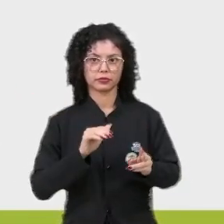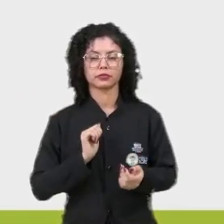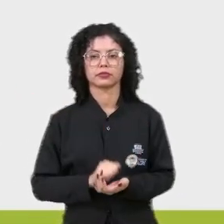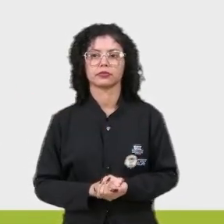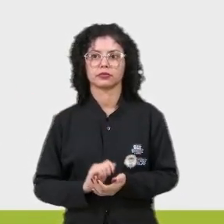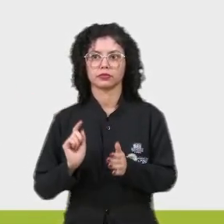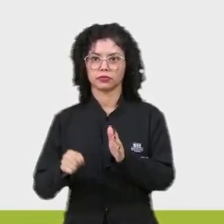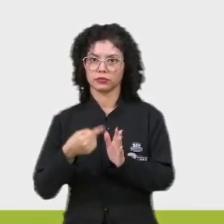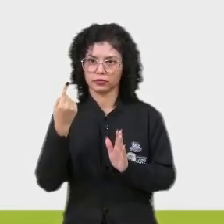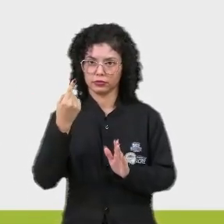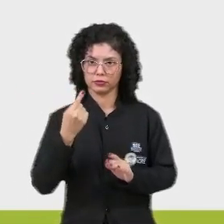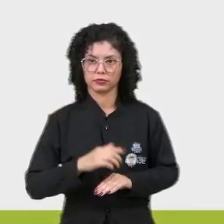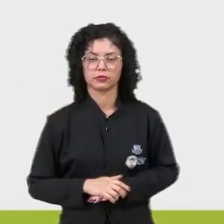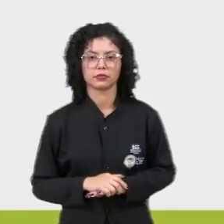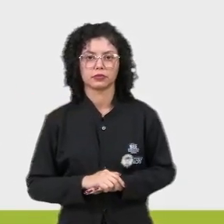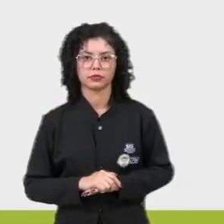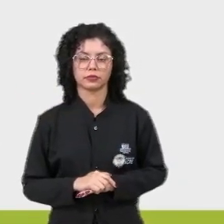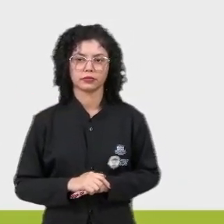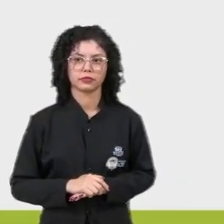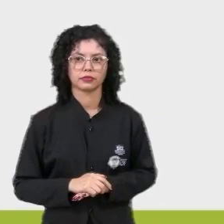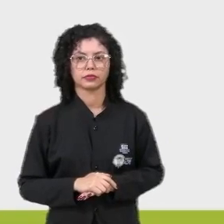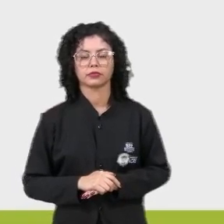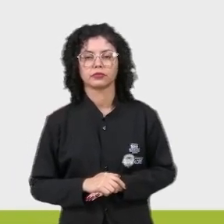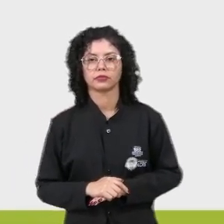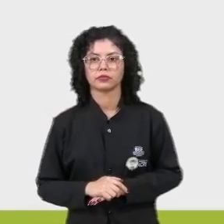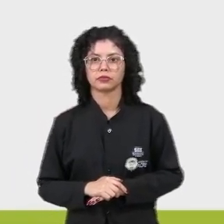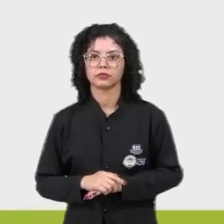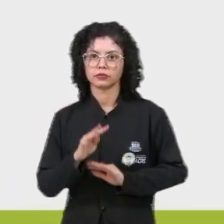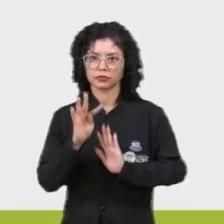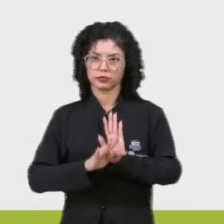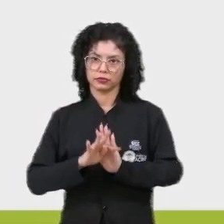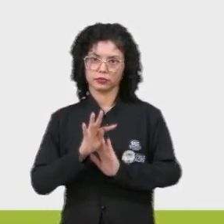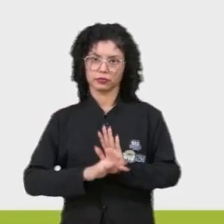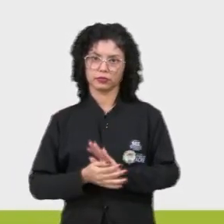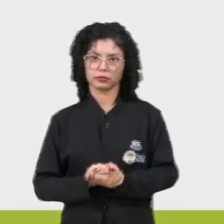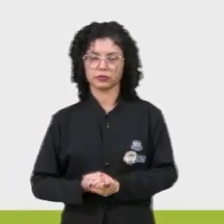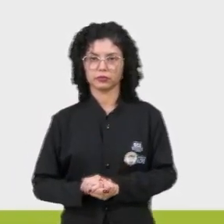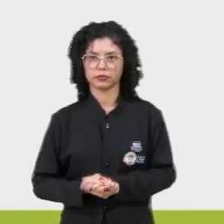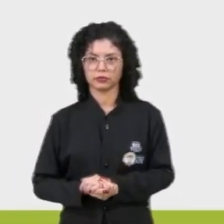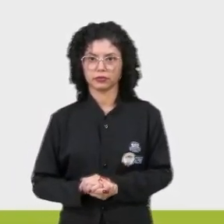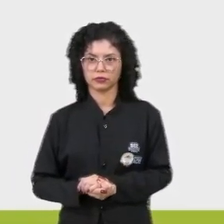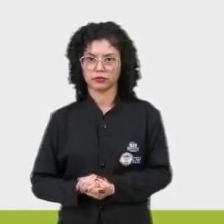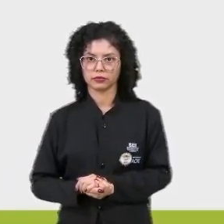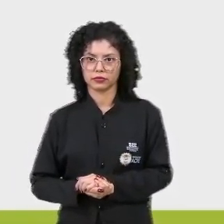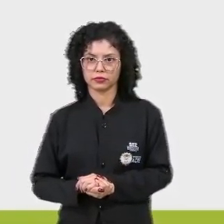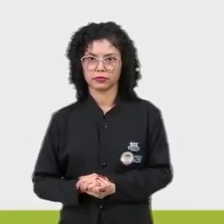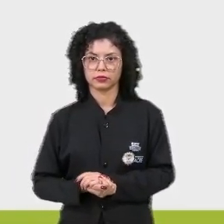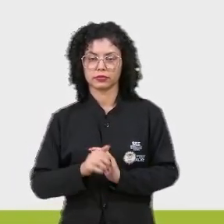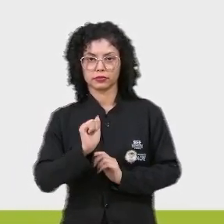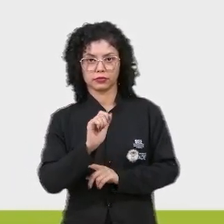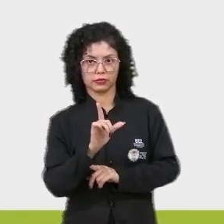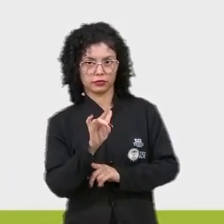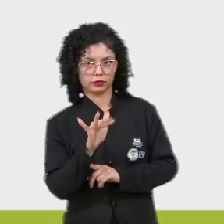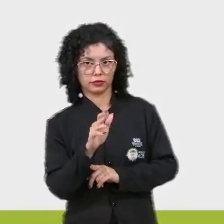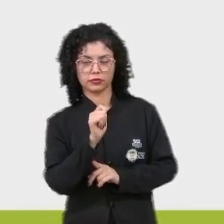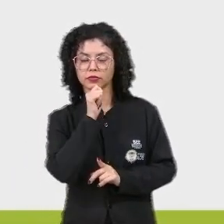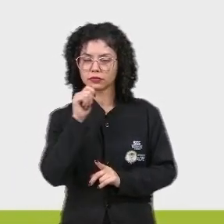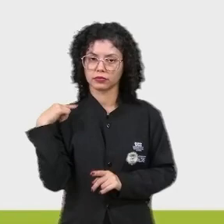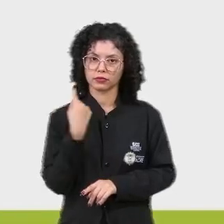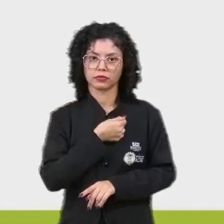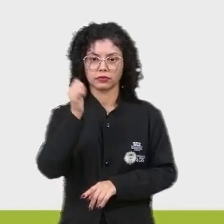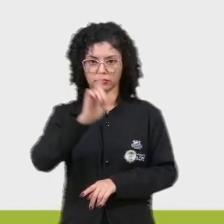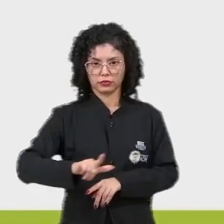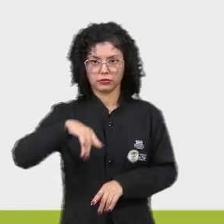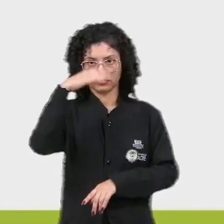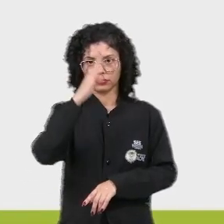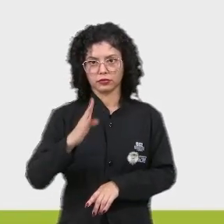claro, ao nosso primeiro texto aí de Carlos Drummond de Andrade. Adélia Prado, né, uma autora da nossa